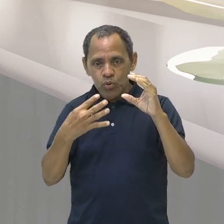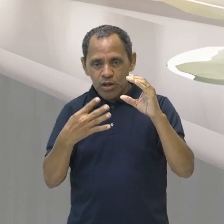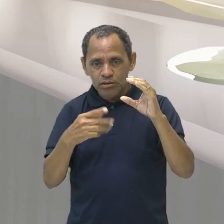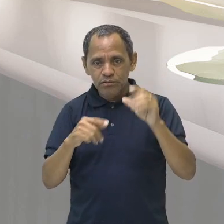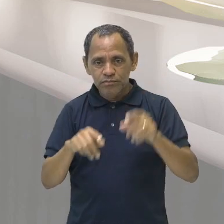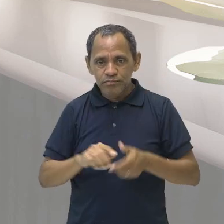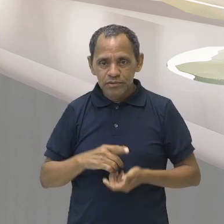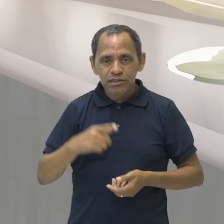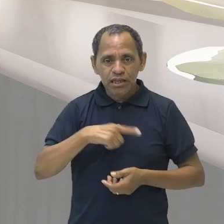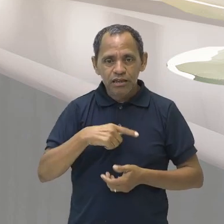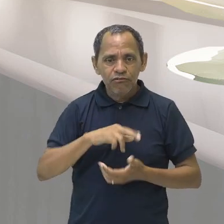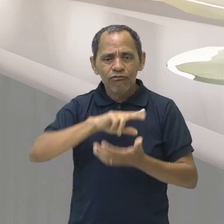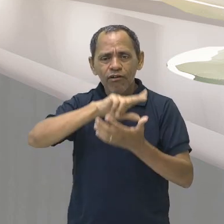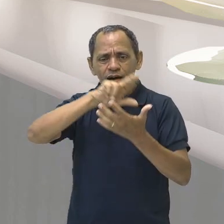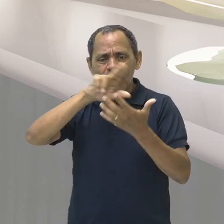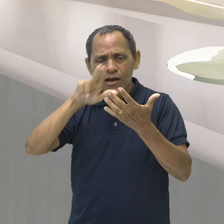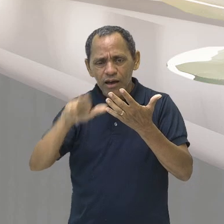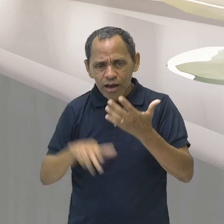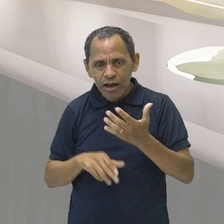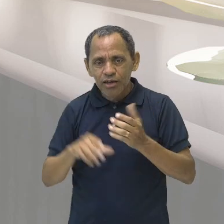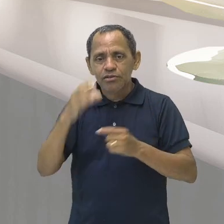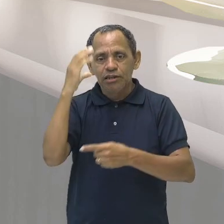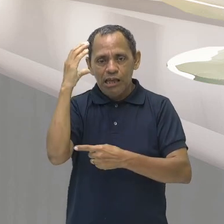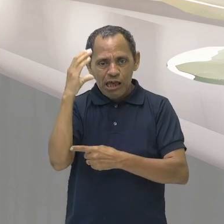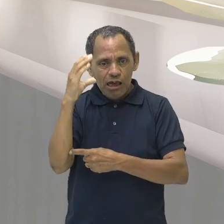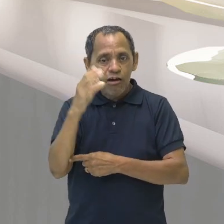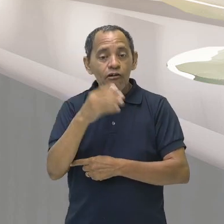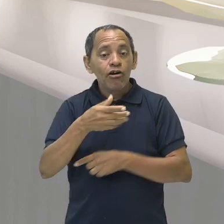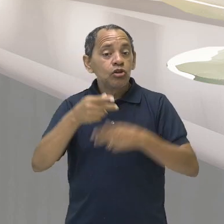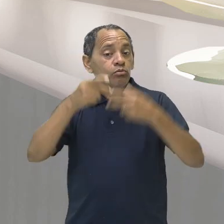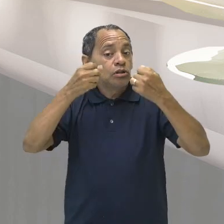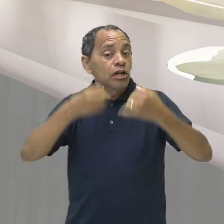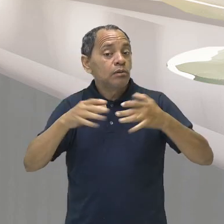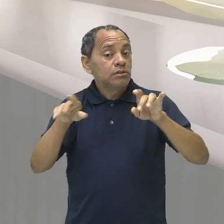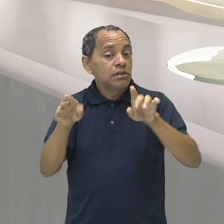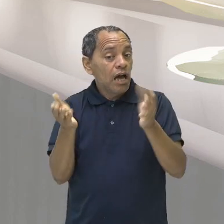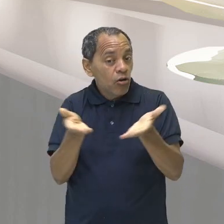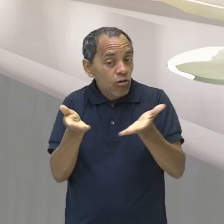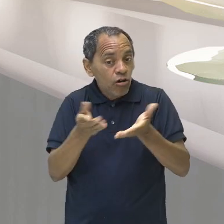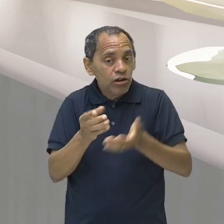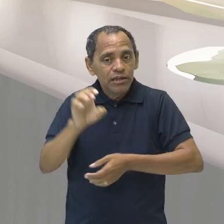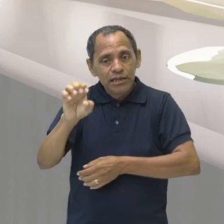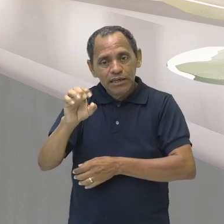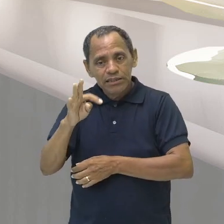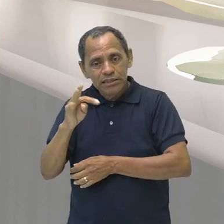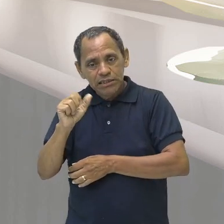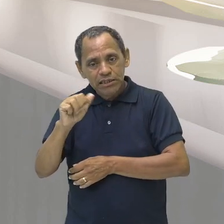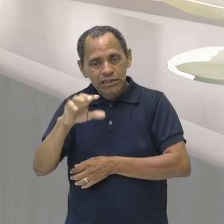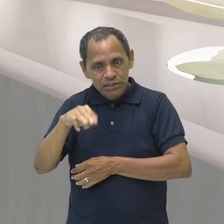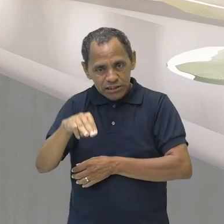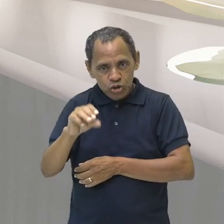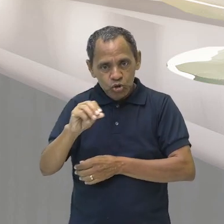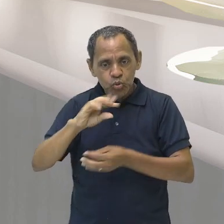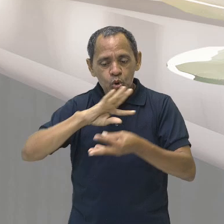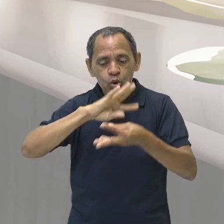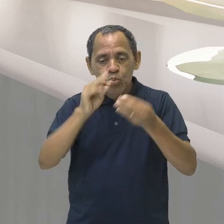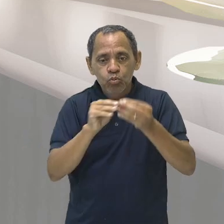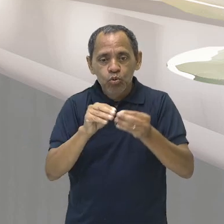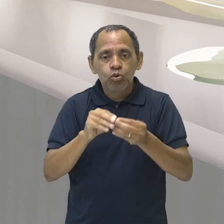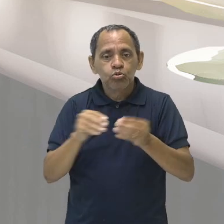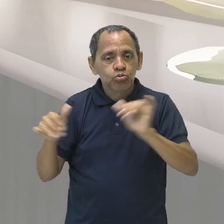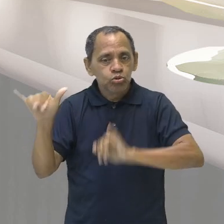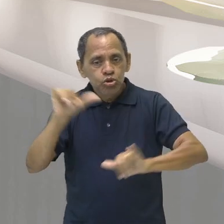carbonos. Note, a gente acabou de falar do etanol, que é um composto químico que pega fogo, é o